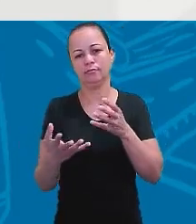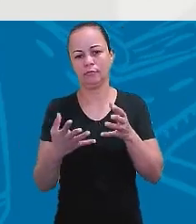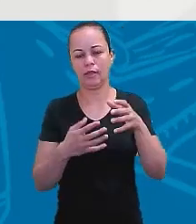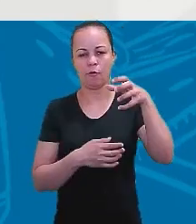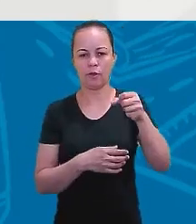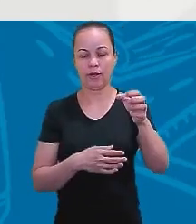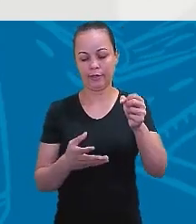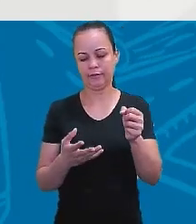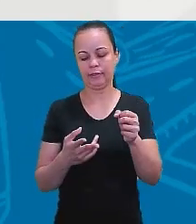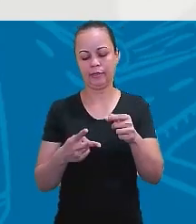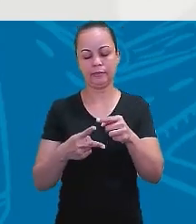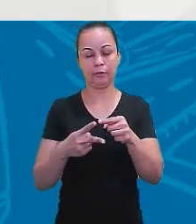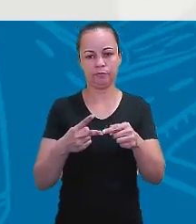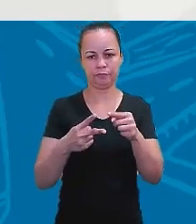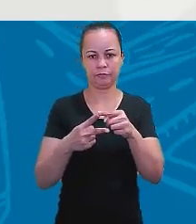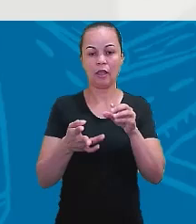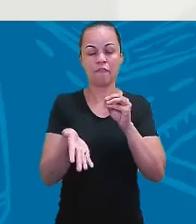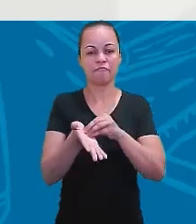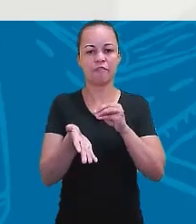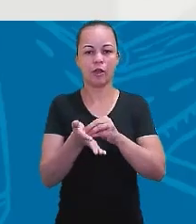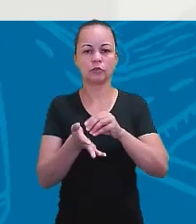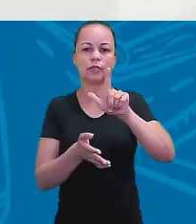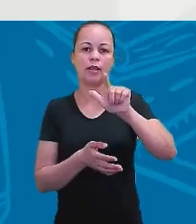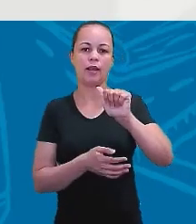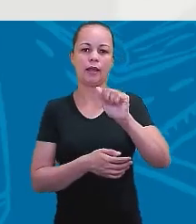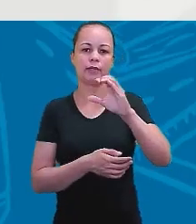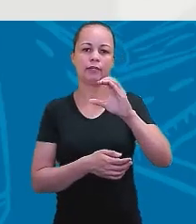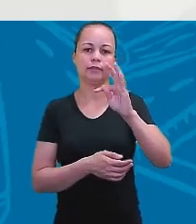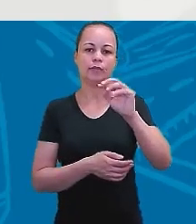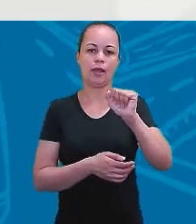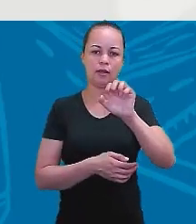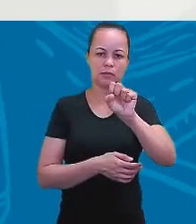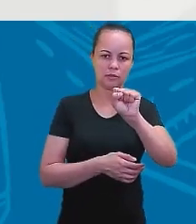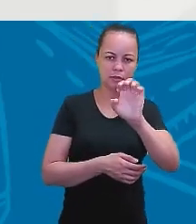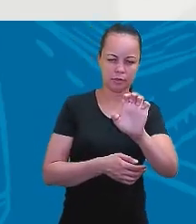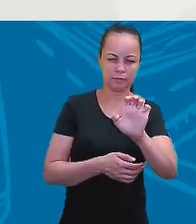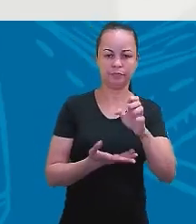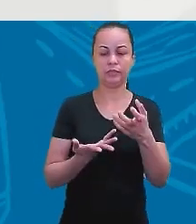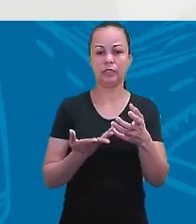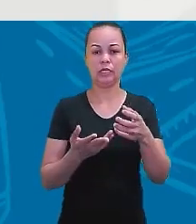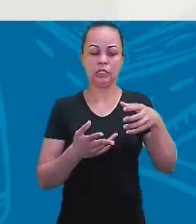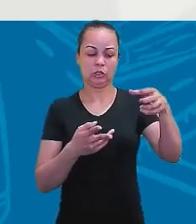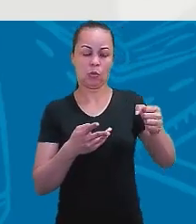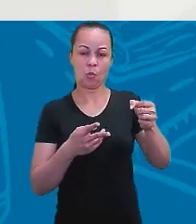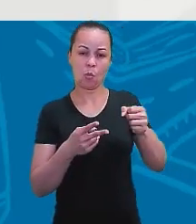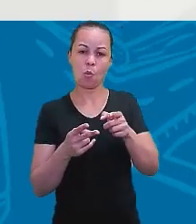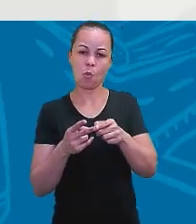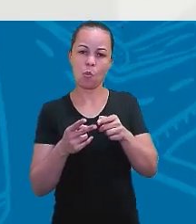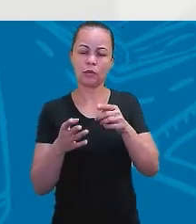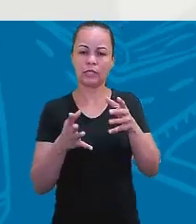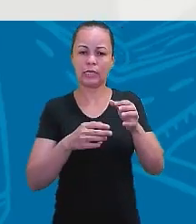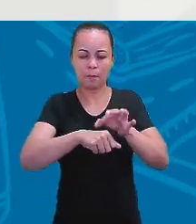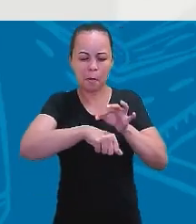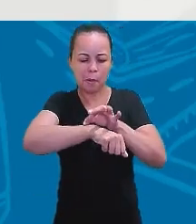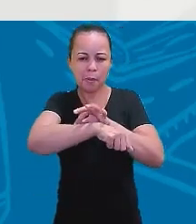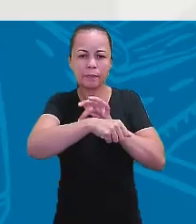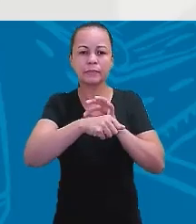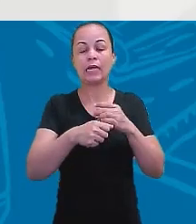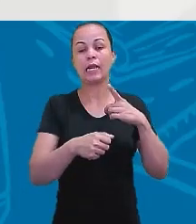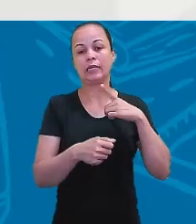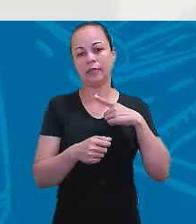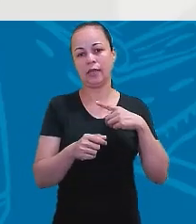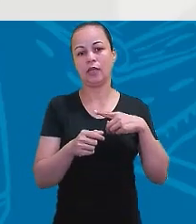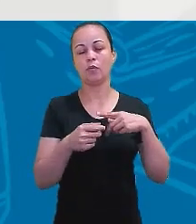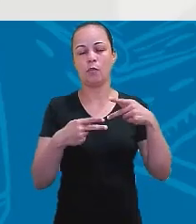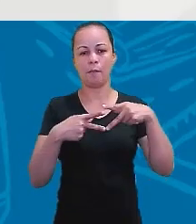enzima lactase. Já a intolerância ao leite é que o leite tem uma proteína chamada caseína. Essa proteína é